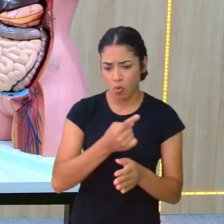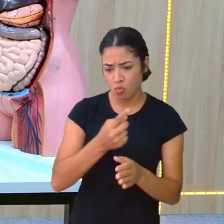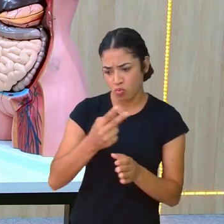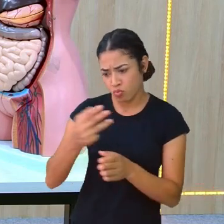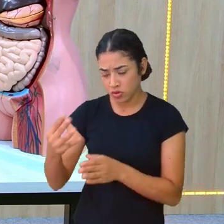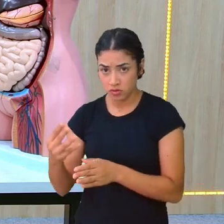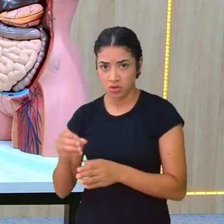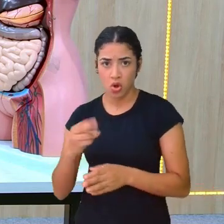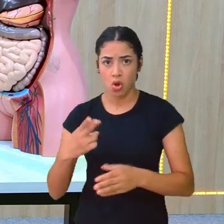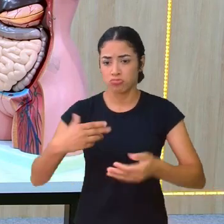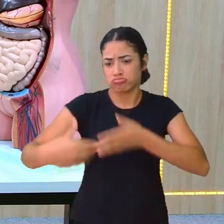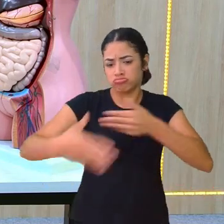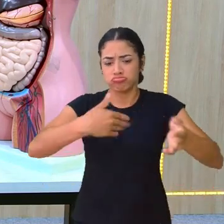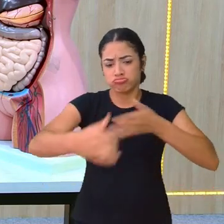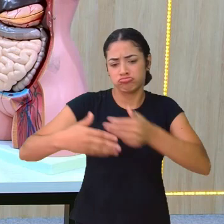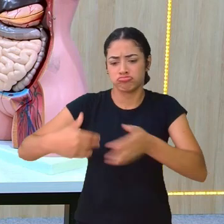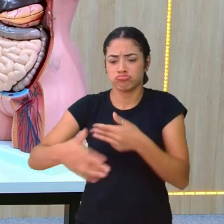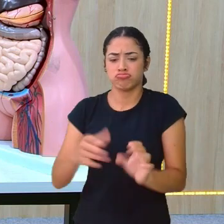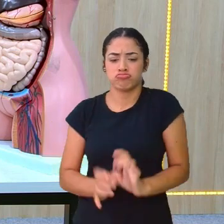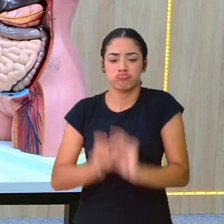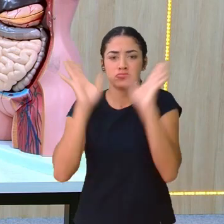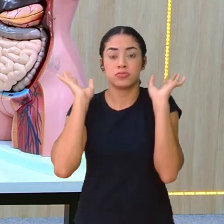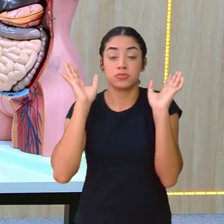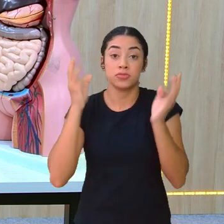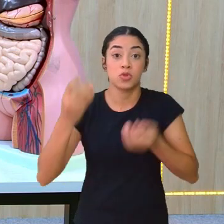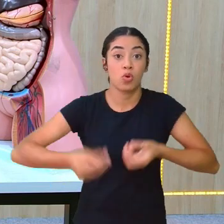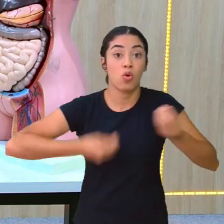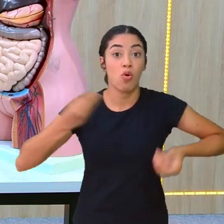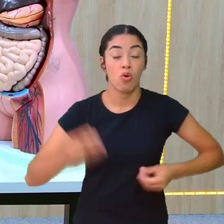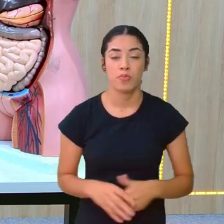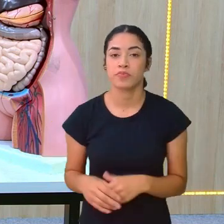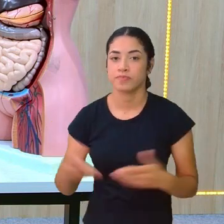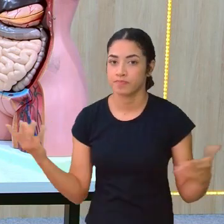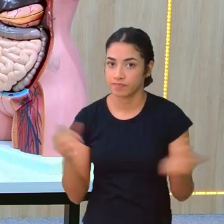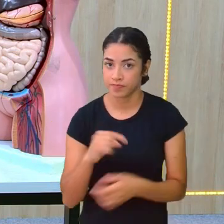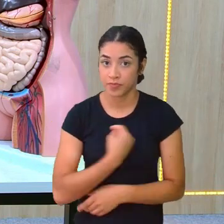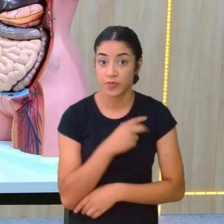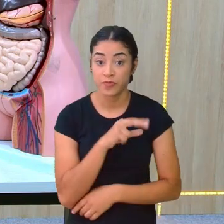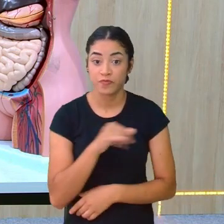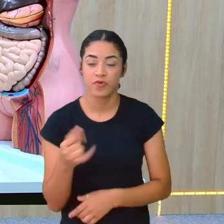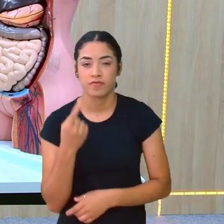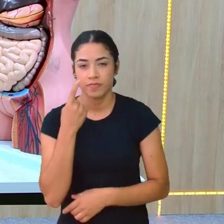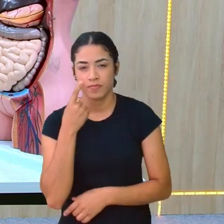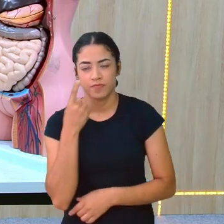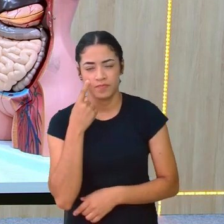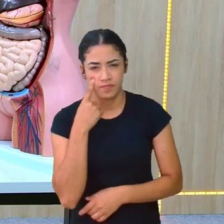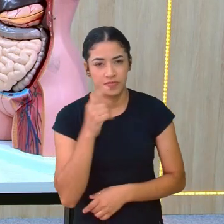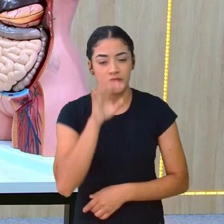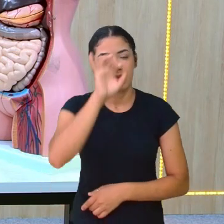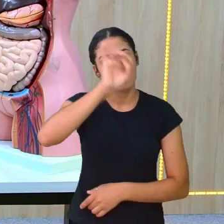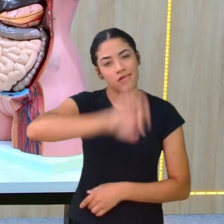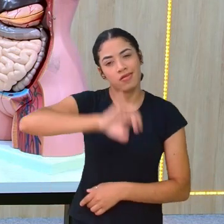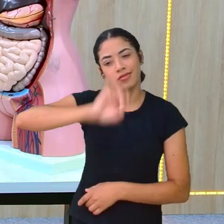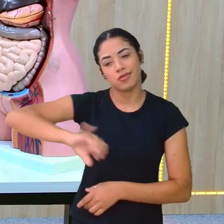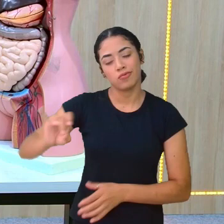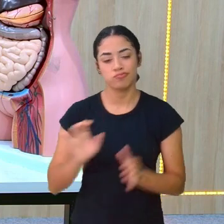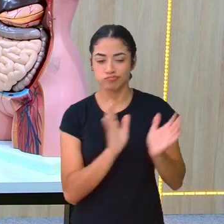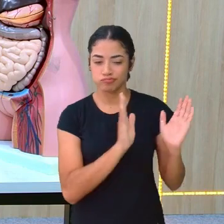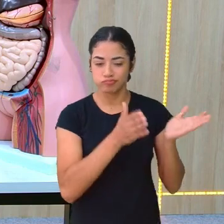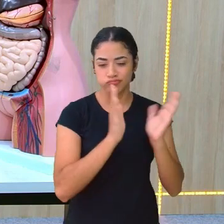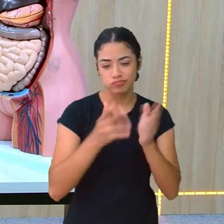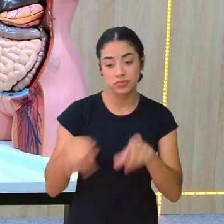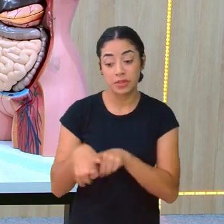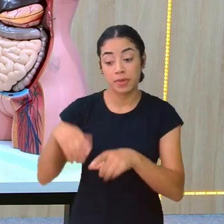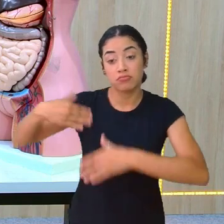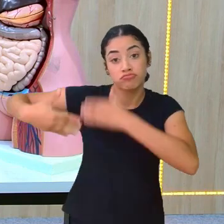o alimento vai passar por onde ele quer à vontade? Então, agora a gente vai ver cada uma dessas etapas e os